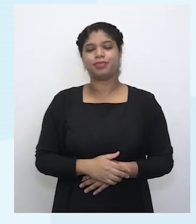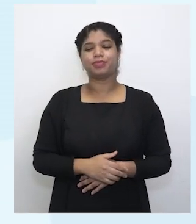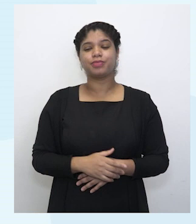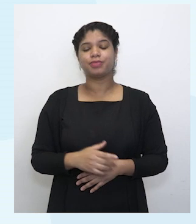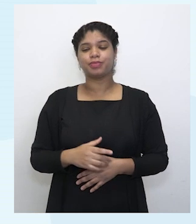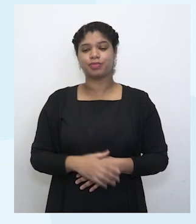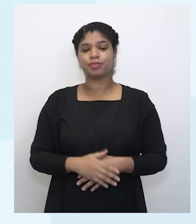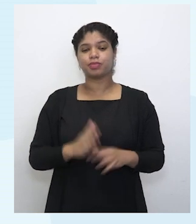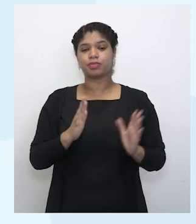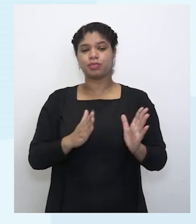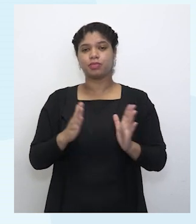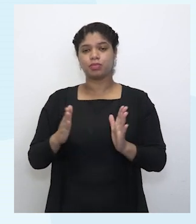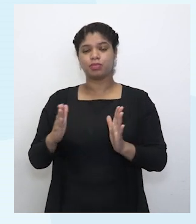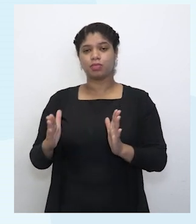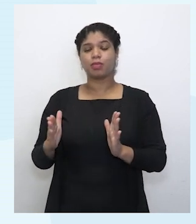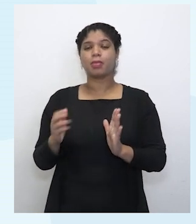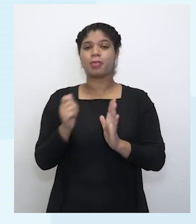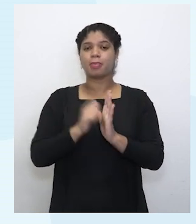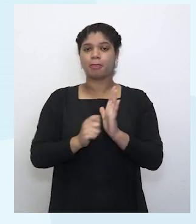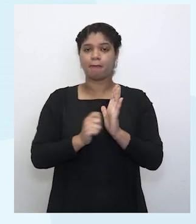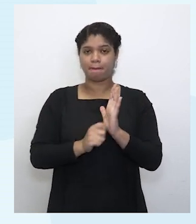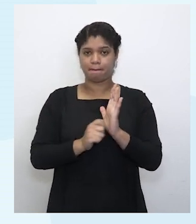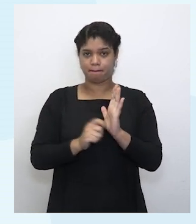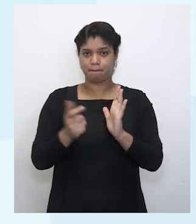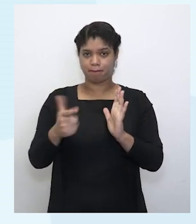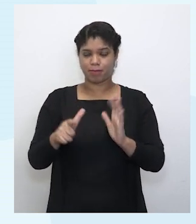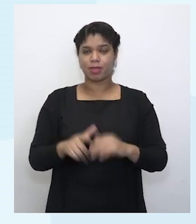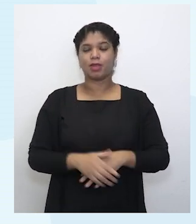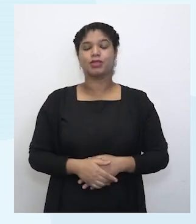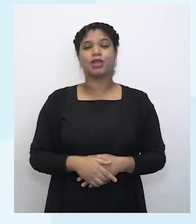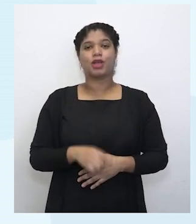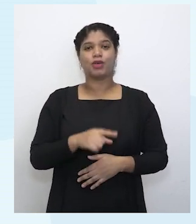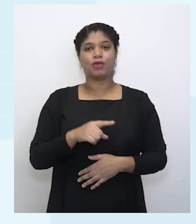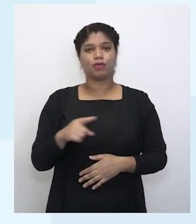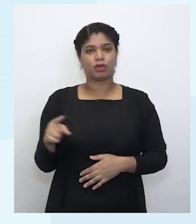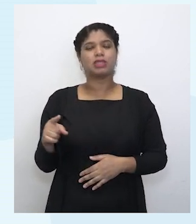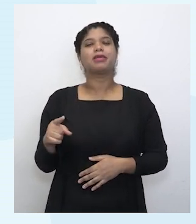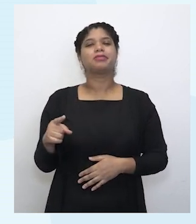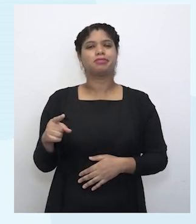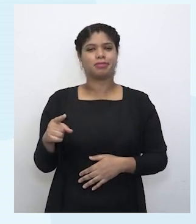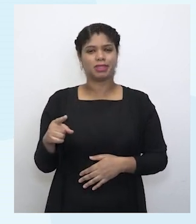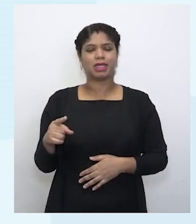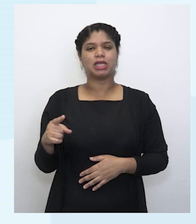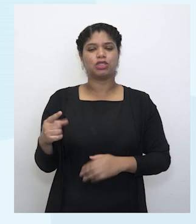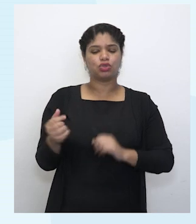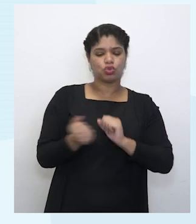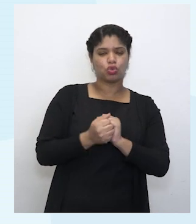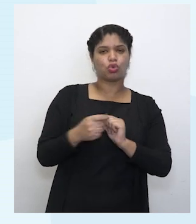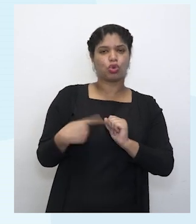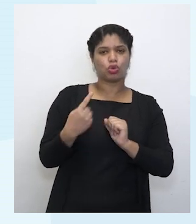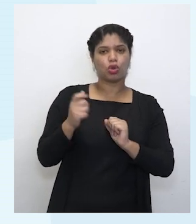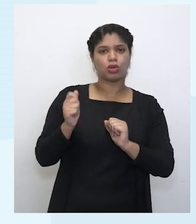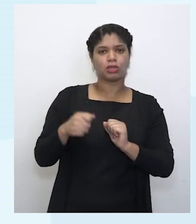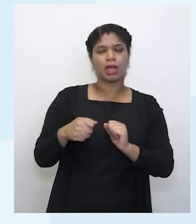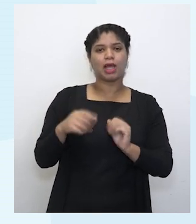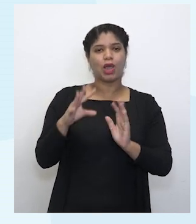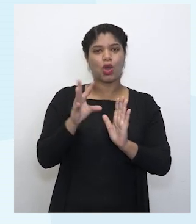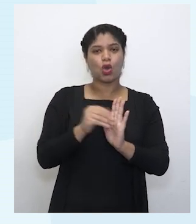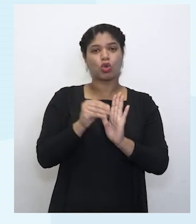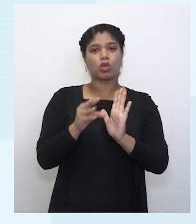da reescrita, né? É claro que a gente aqui está levantando uma série de conteúdos que já são,